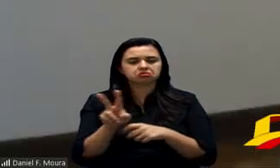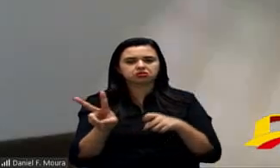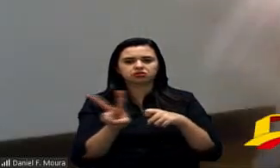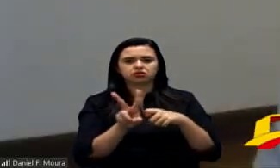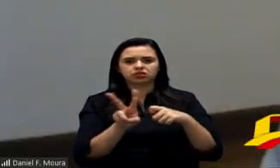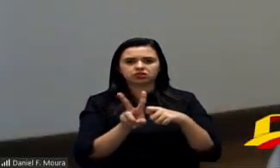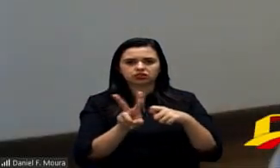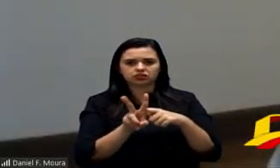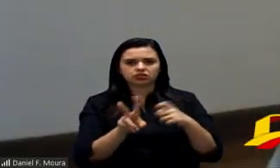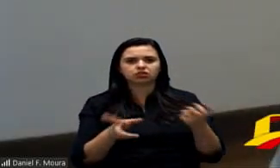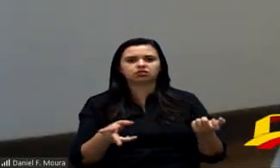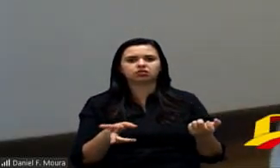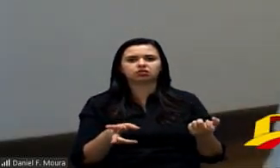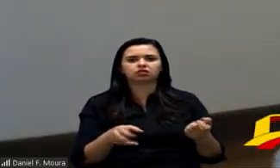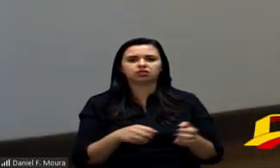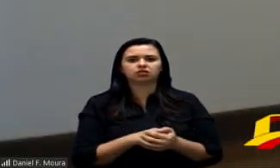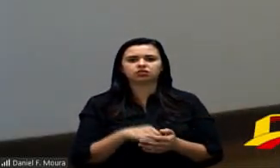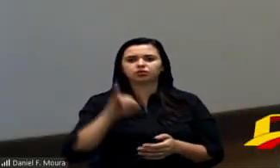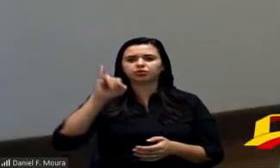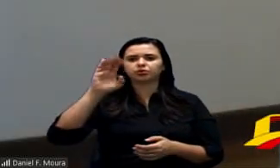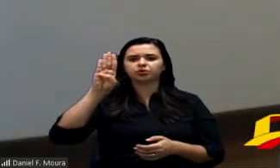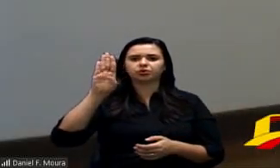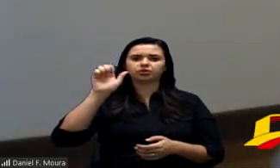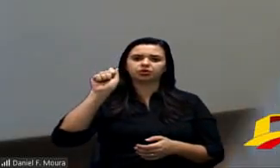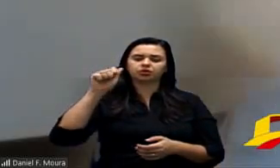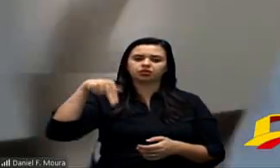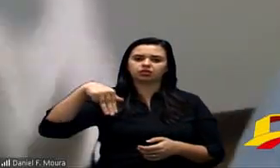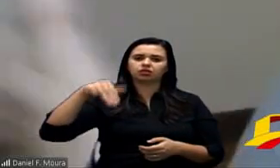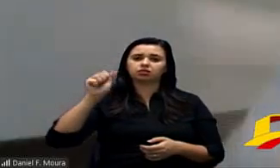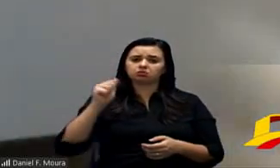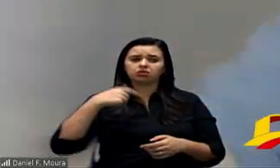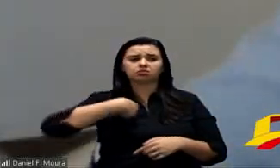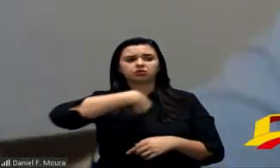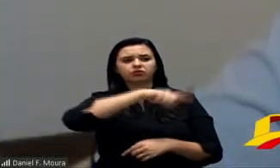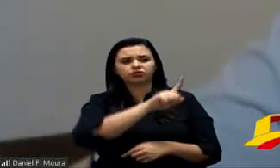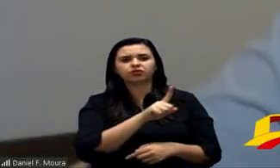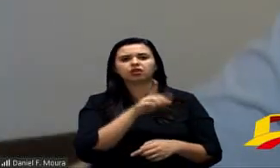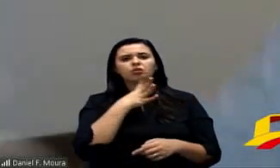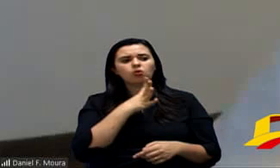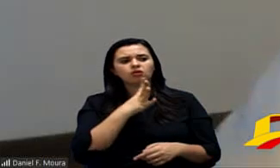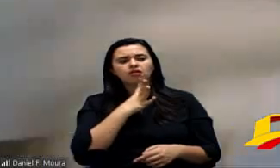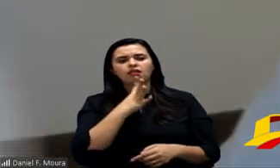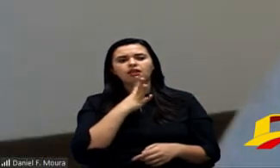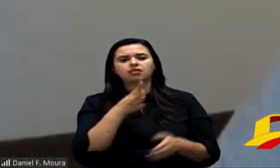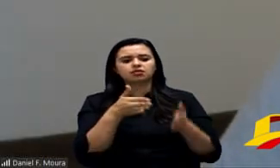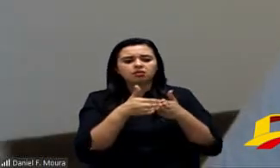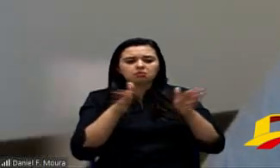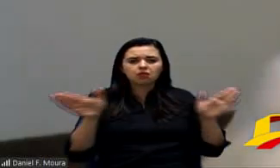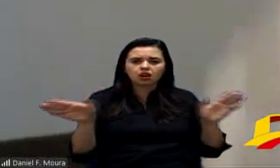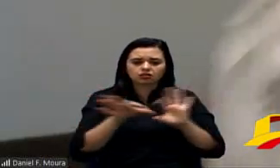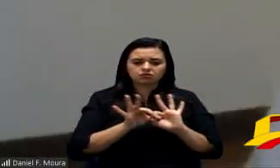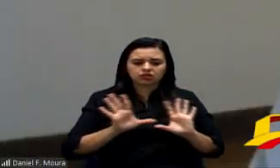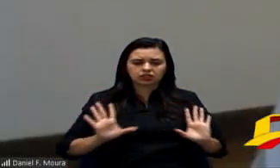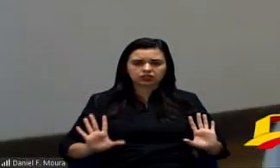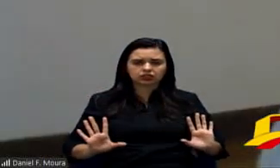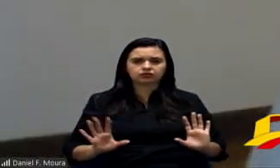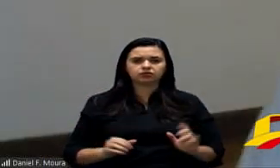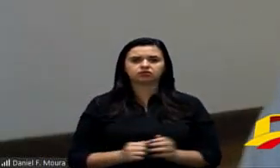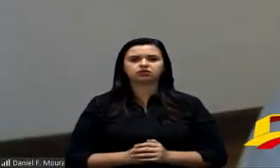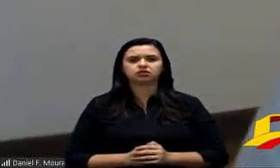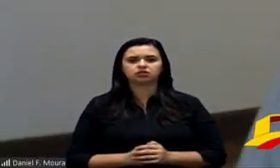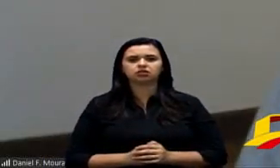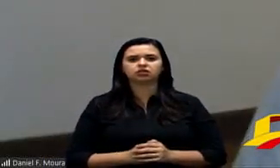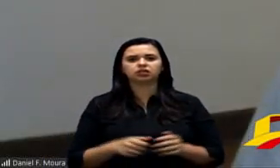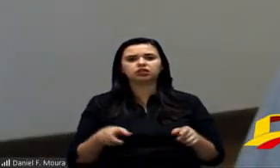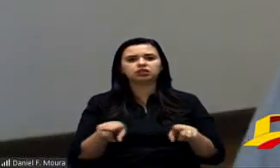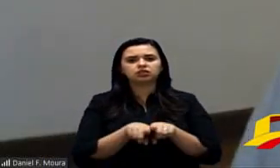vai lá, o IBAMA Mato Grosso vai lá. Ninguém foi atrás desse salário. Vamos perguntar qual é o projeto. Nosso projeto é aberto. A gente apresenta sobre valores,